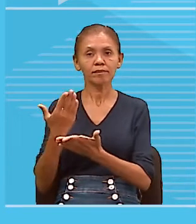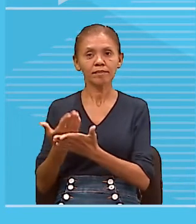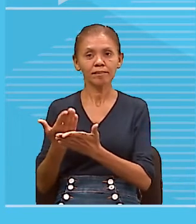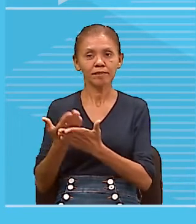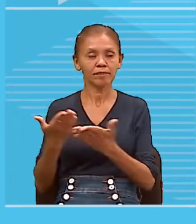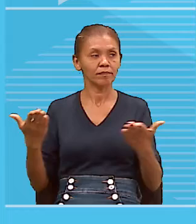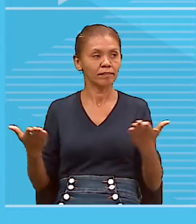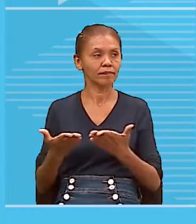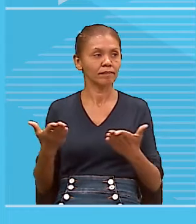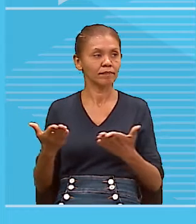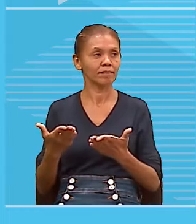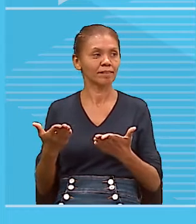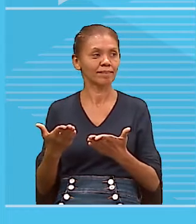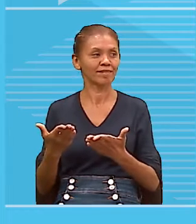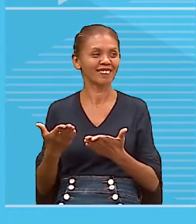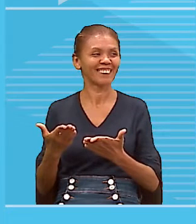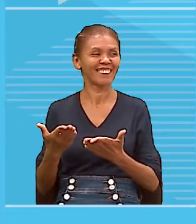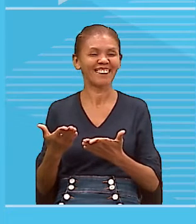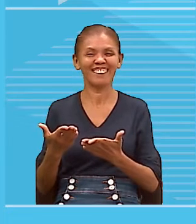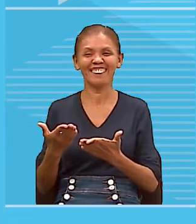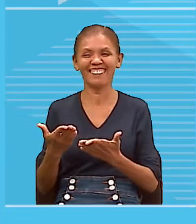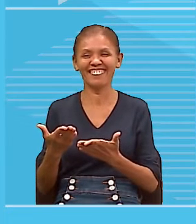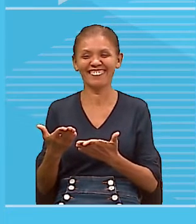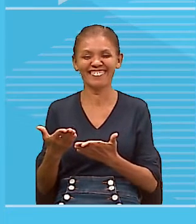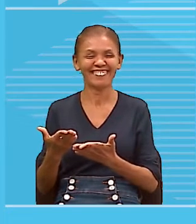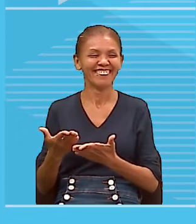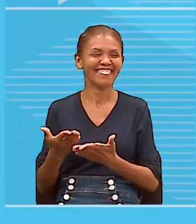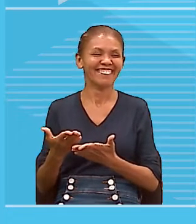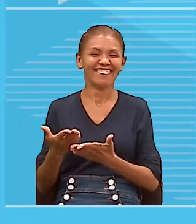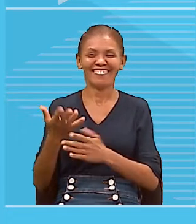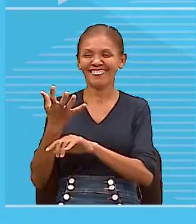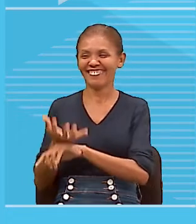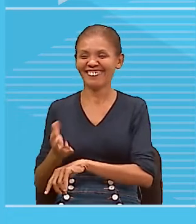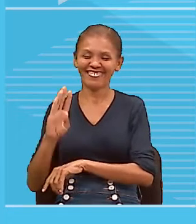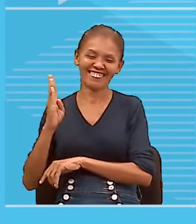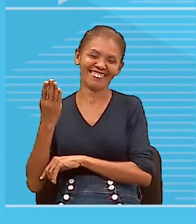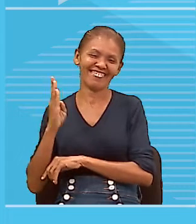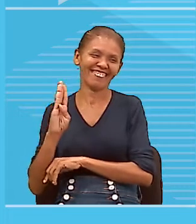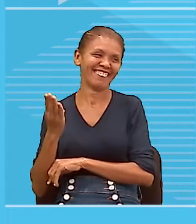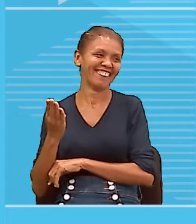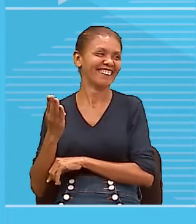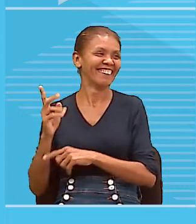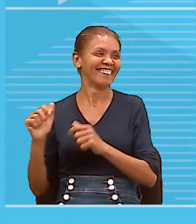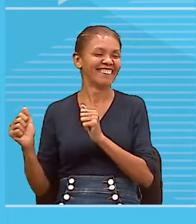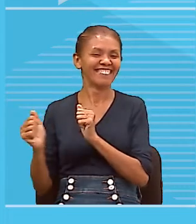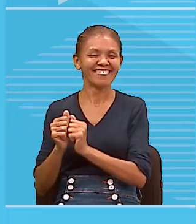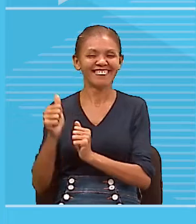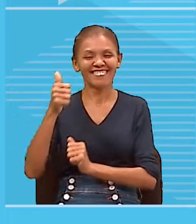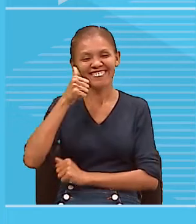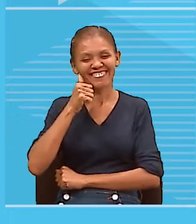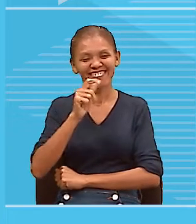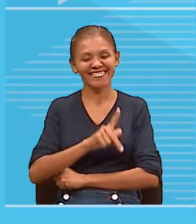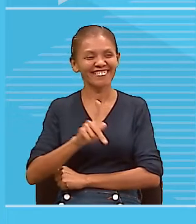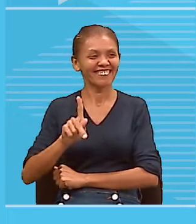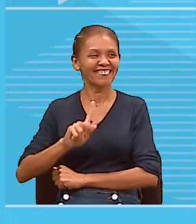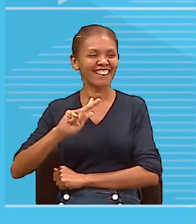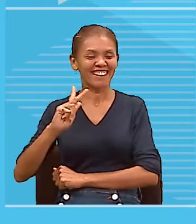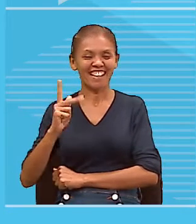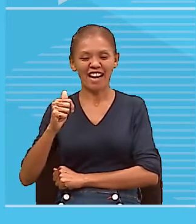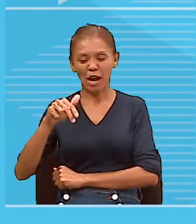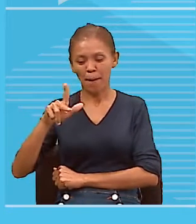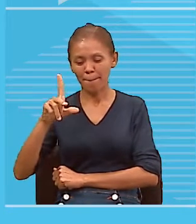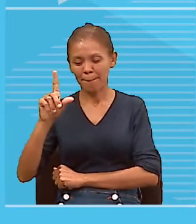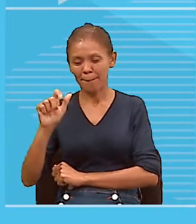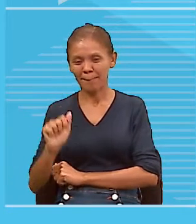a bonitona não sou eu não é a biologia eu sou a outra comigo Amanda Soares Tá certo e aí a gente tá terminando né galera